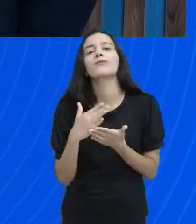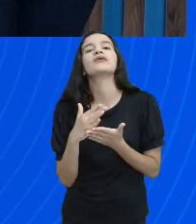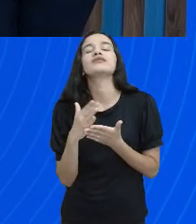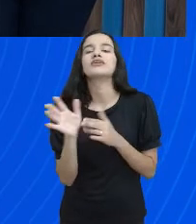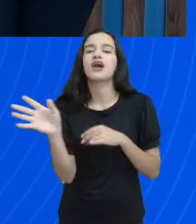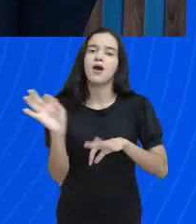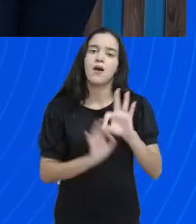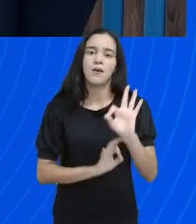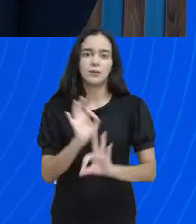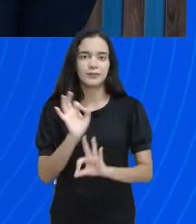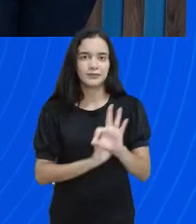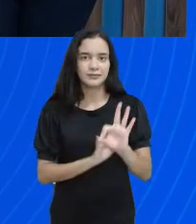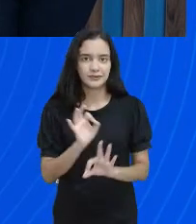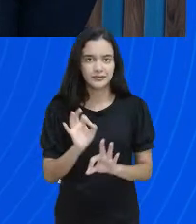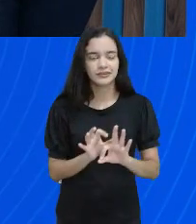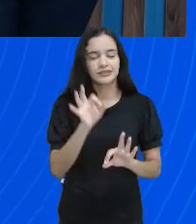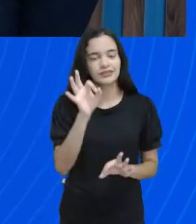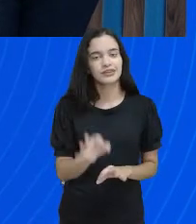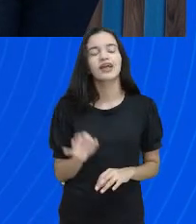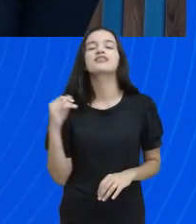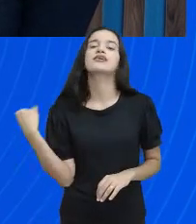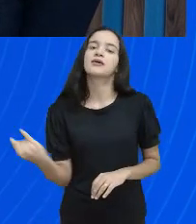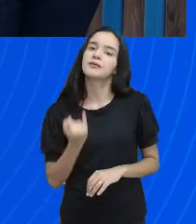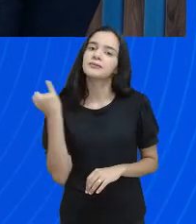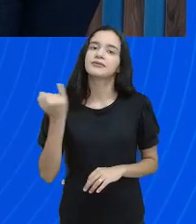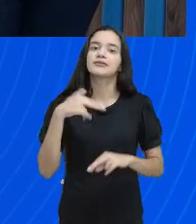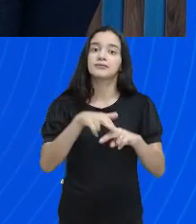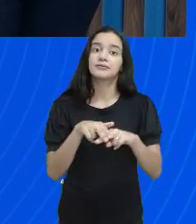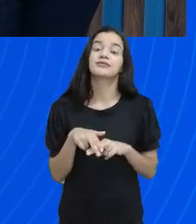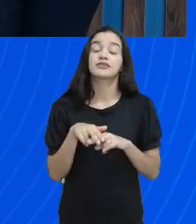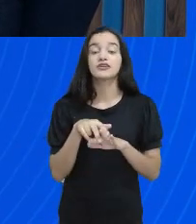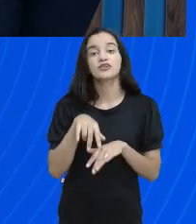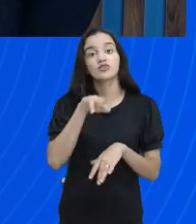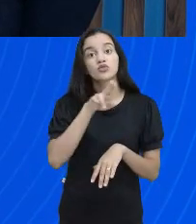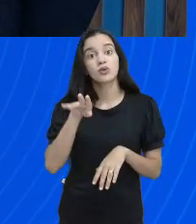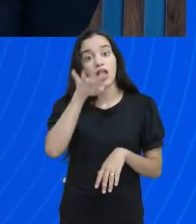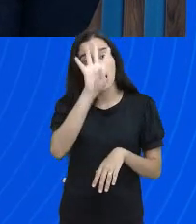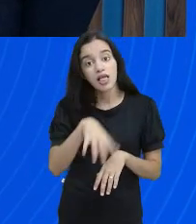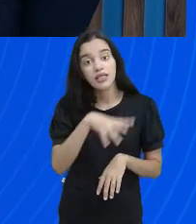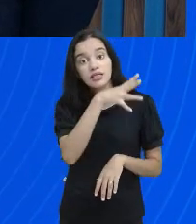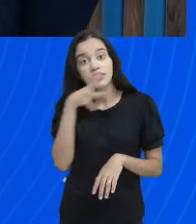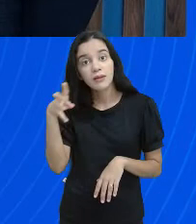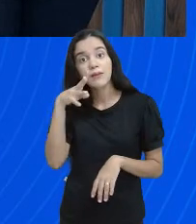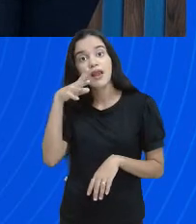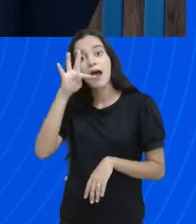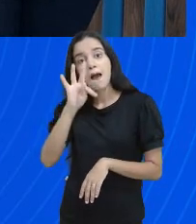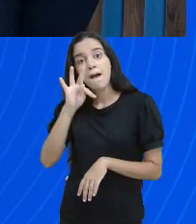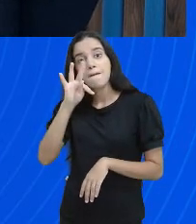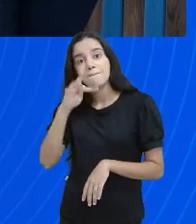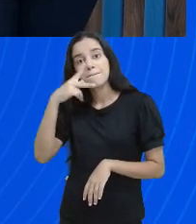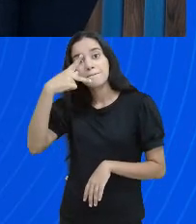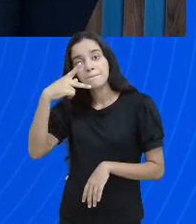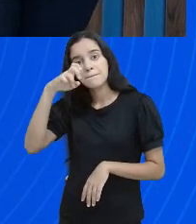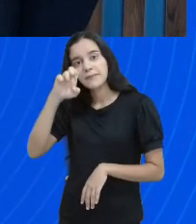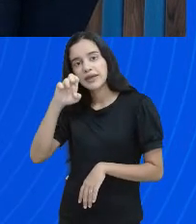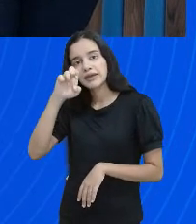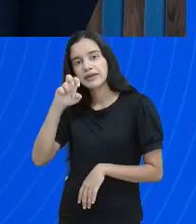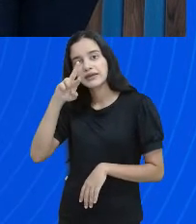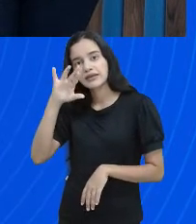a organizá-los, né? Isso é bem importante. Por isso que o nome da tabela é tabela periódica, porque ele encontrou ali,